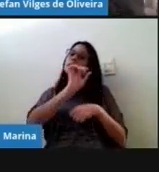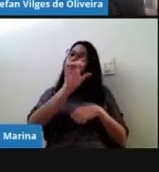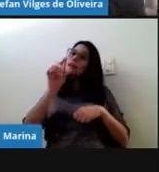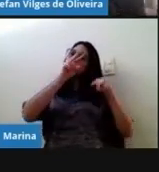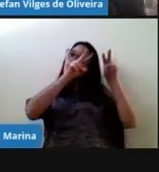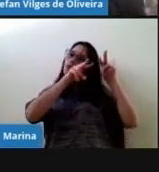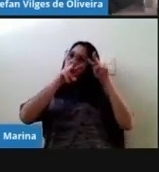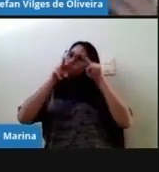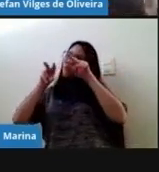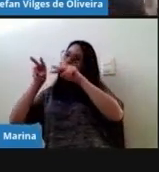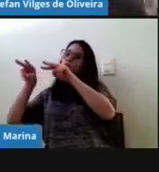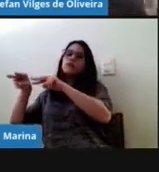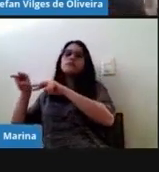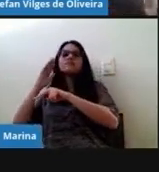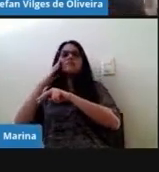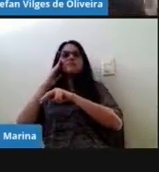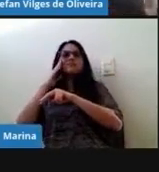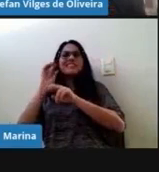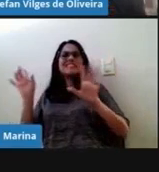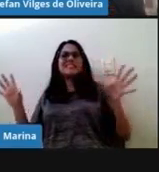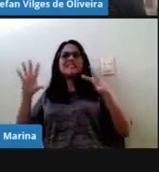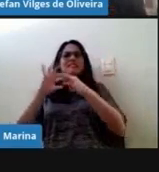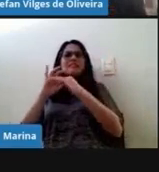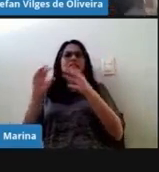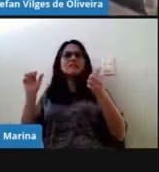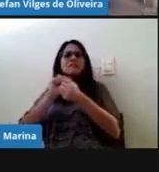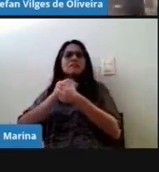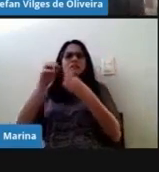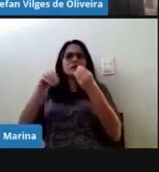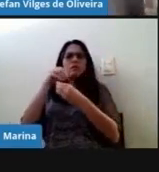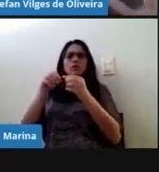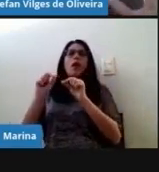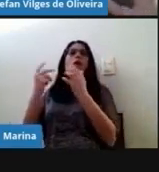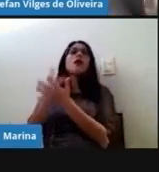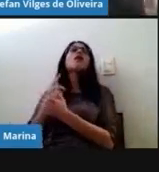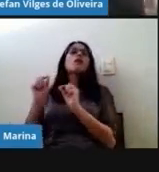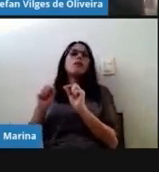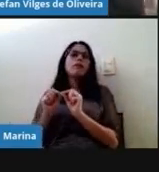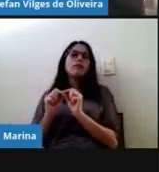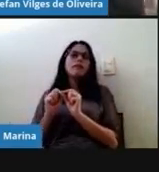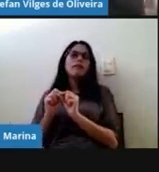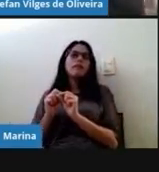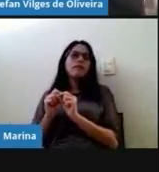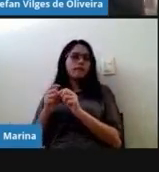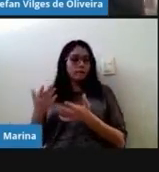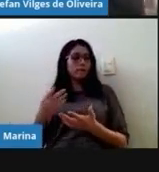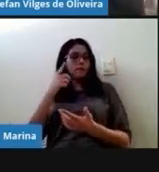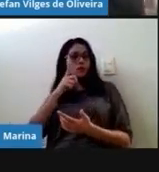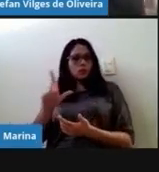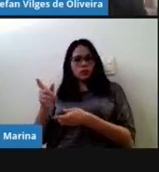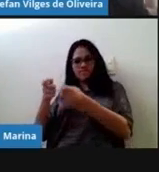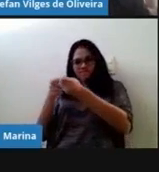busca entender como que se dá a emergência de um patógeno. E para que nós consigamos atuar dentro do